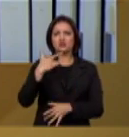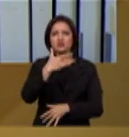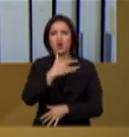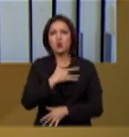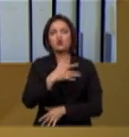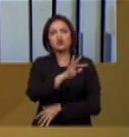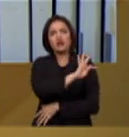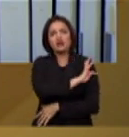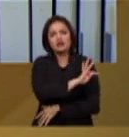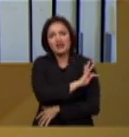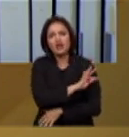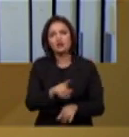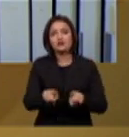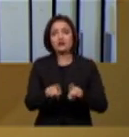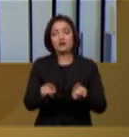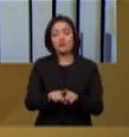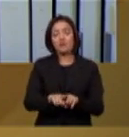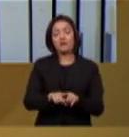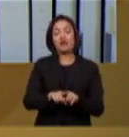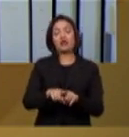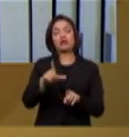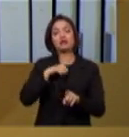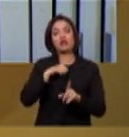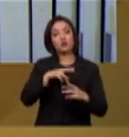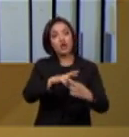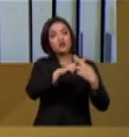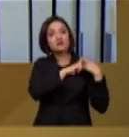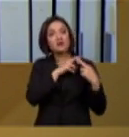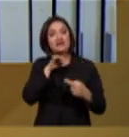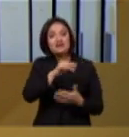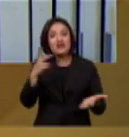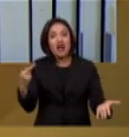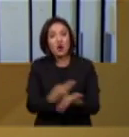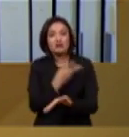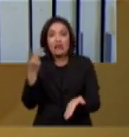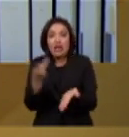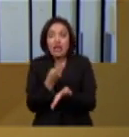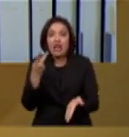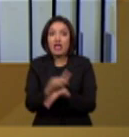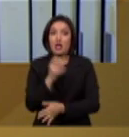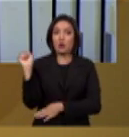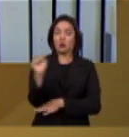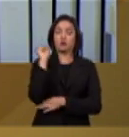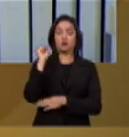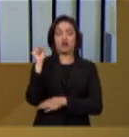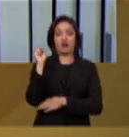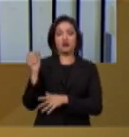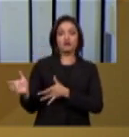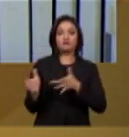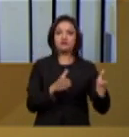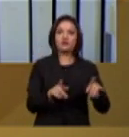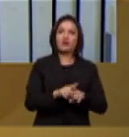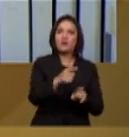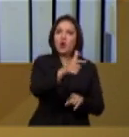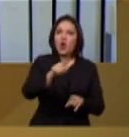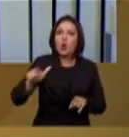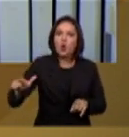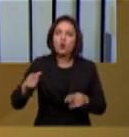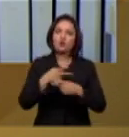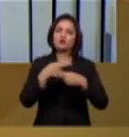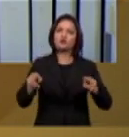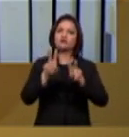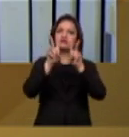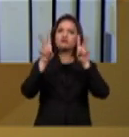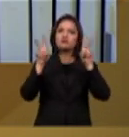erro grosseiro, sendo passível de responsabilização. Logramos ainda julgar uma série de outras questões de fundamental importância,